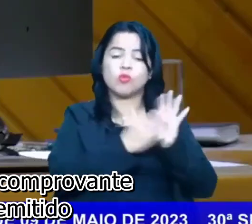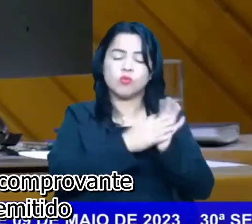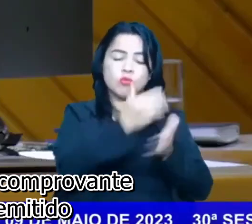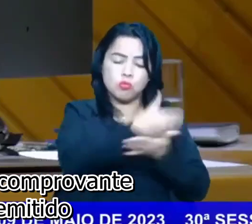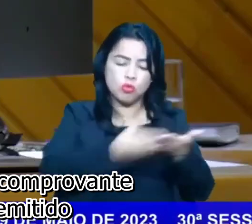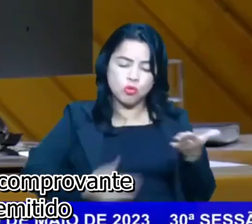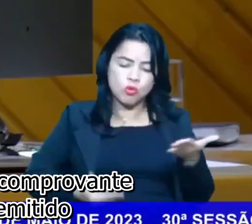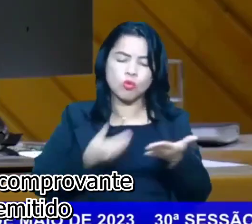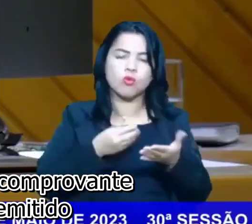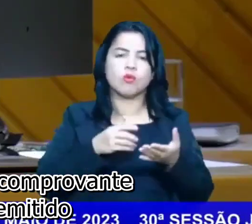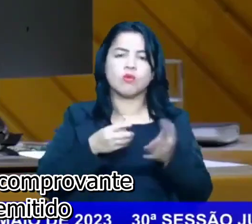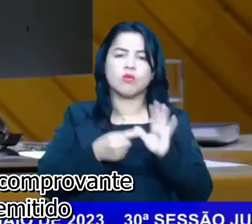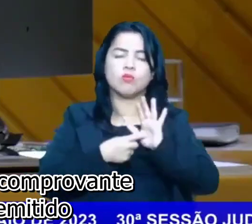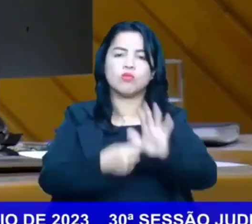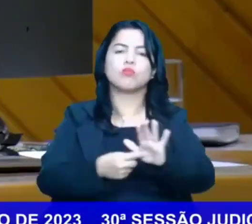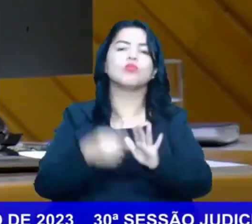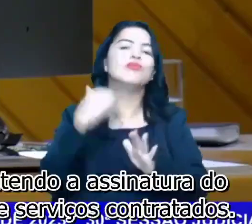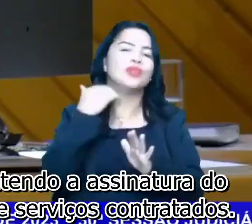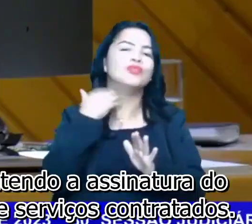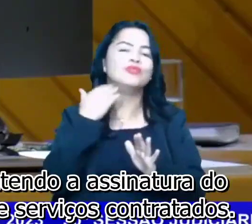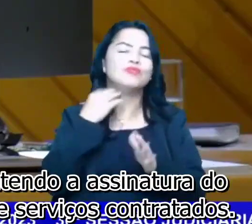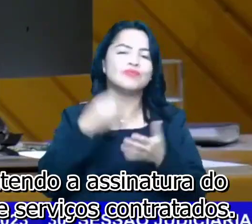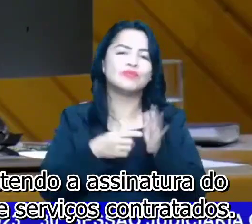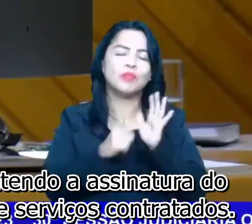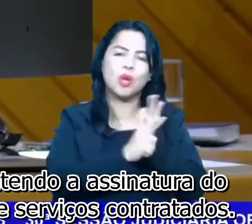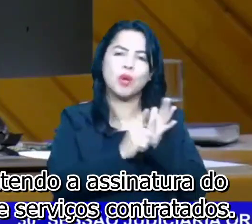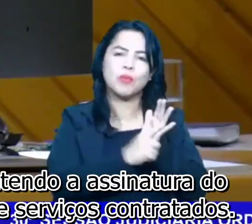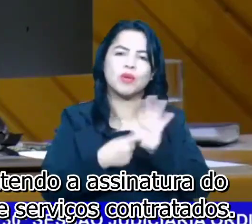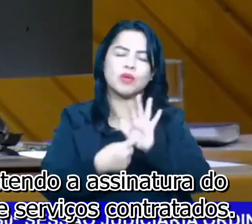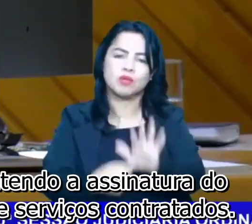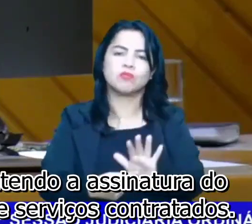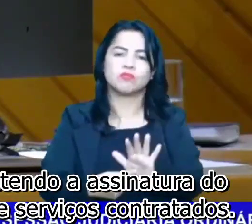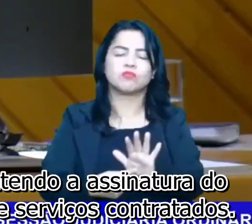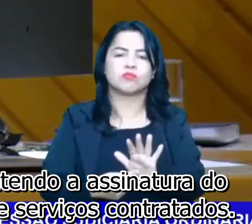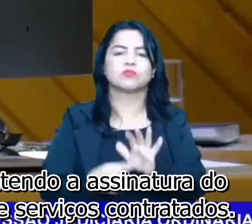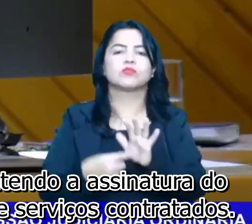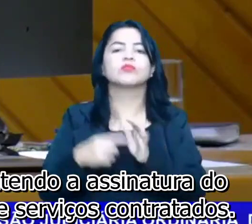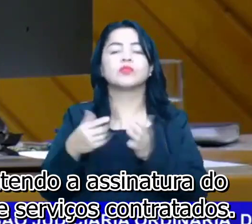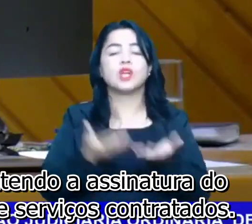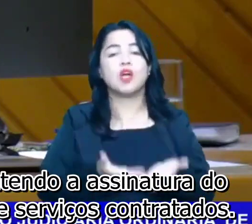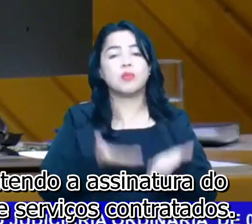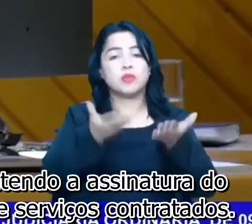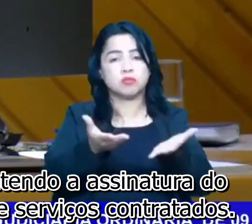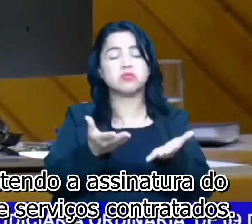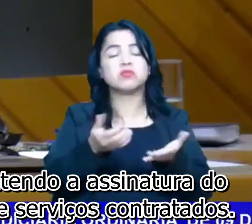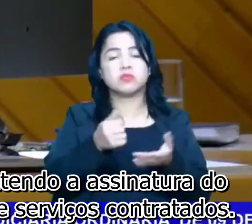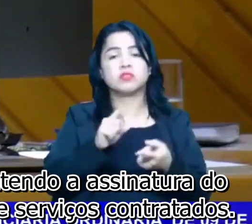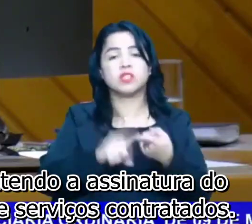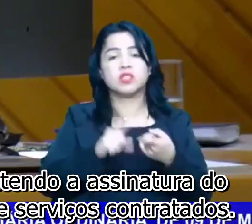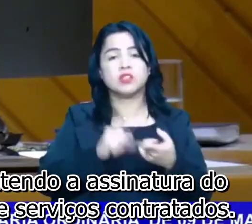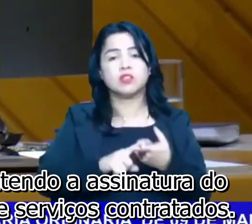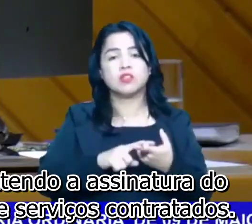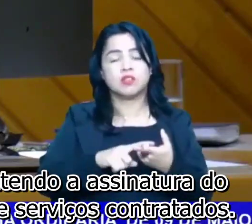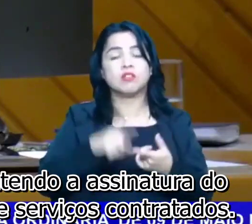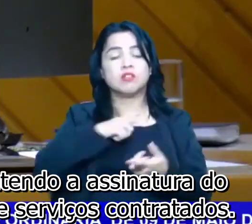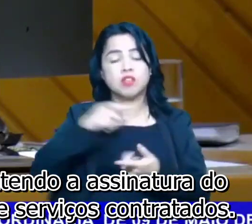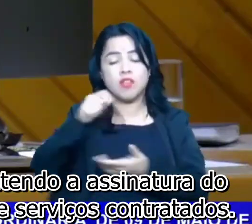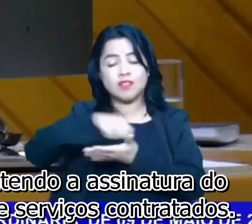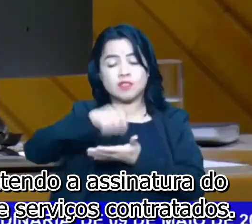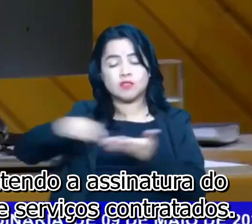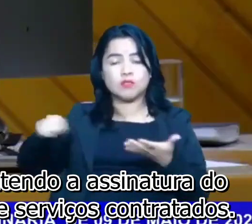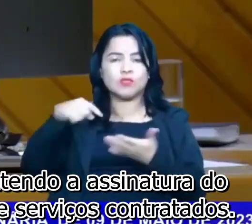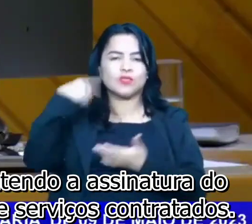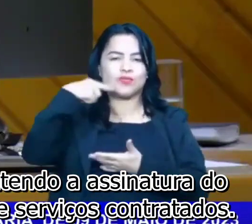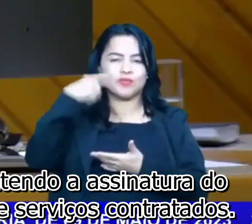de transferência da mencionada quantia, emitido pela instituição bancária, e apresentou ainda um recibo contendo a assinatura do advogado,